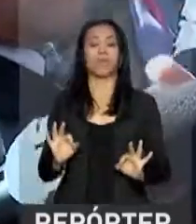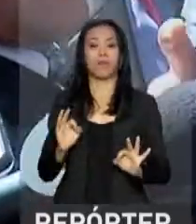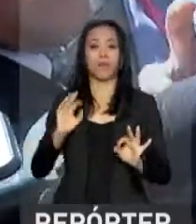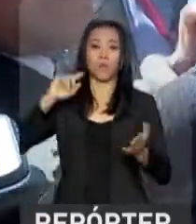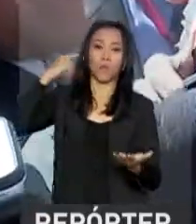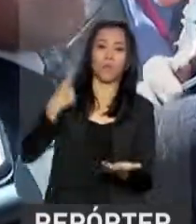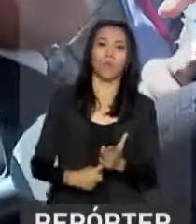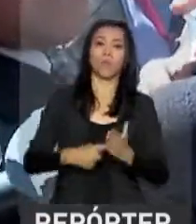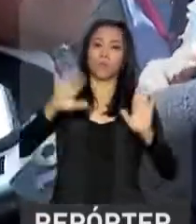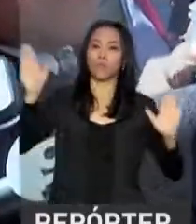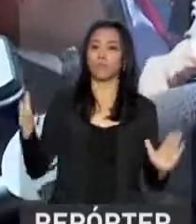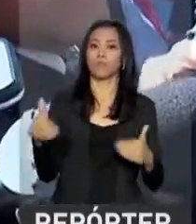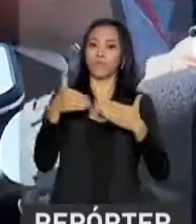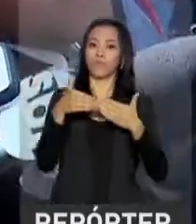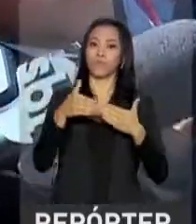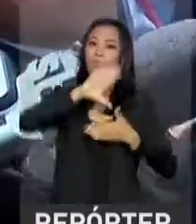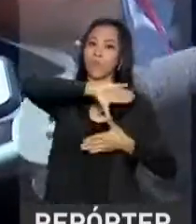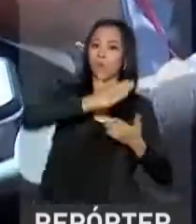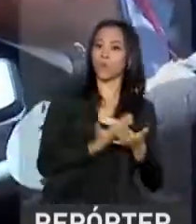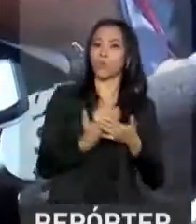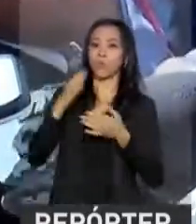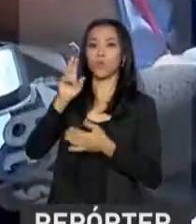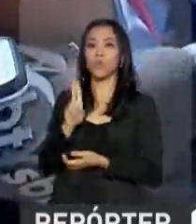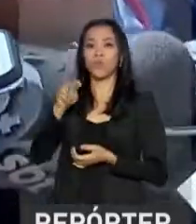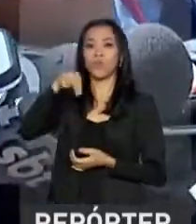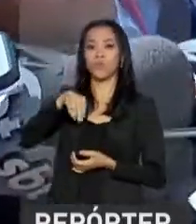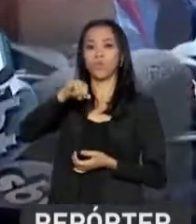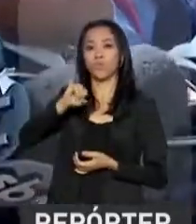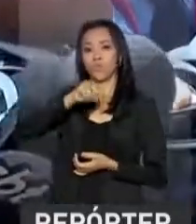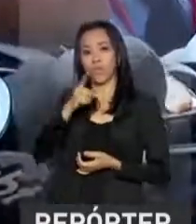acordo Mercosul-União Europeia. E aproveitei até,